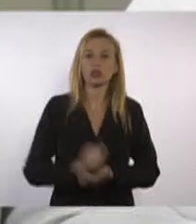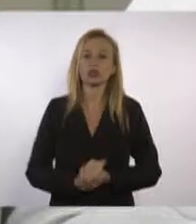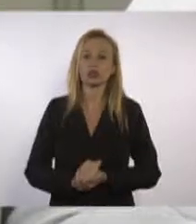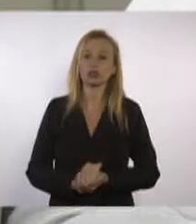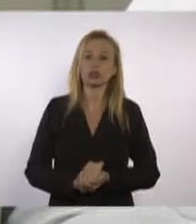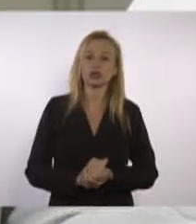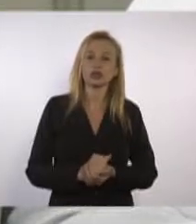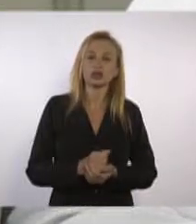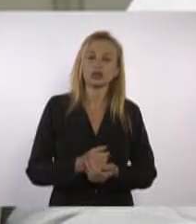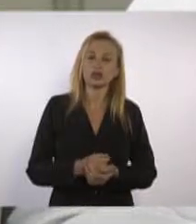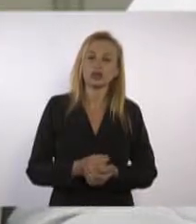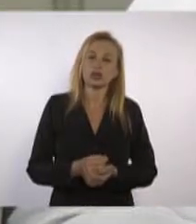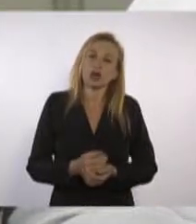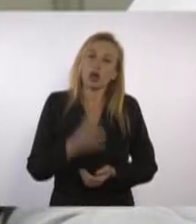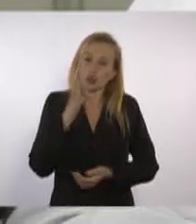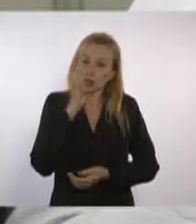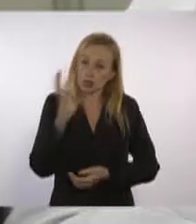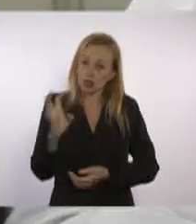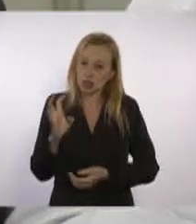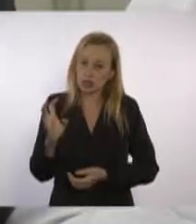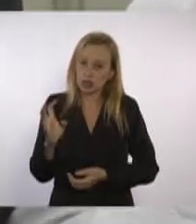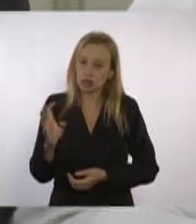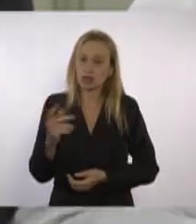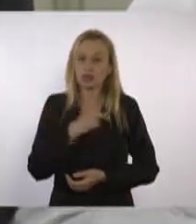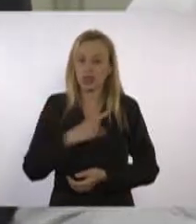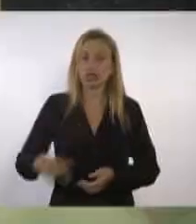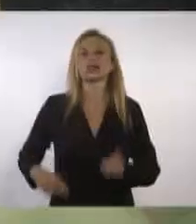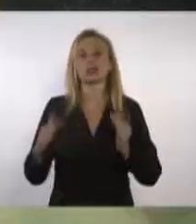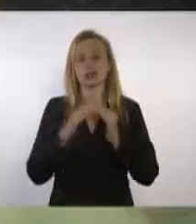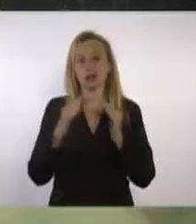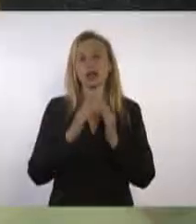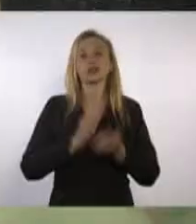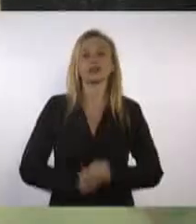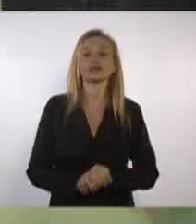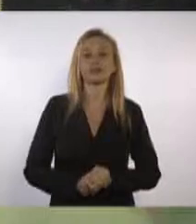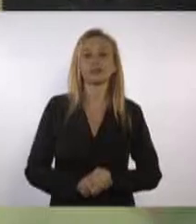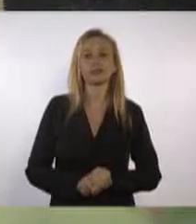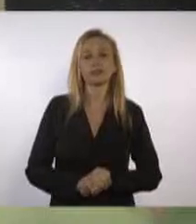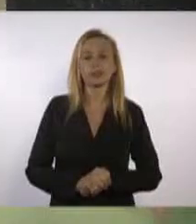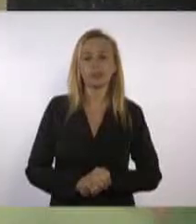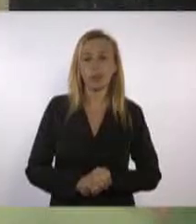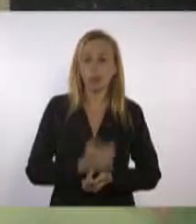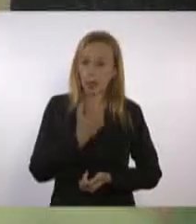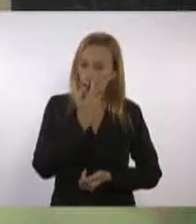acusações da presidência dessa casa. Sua